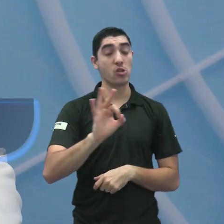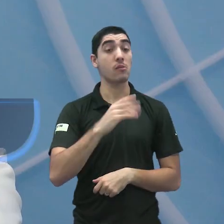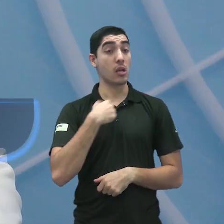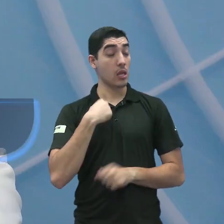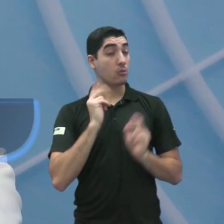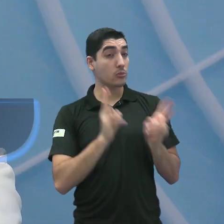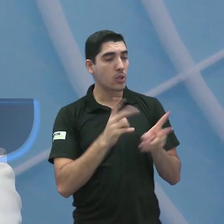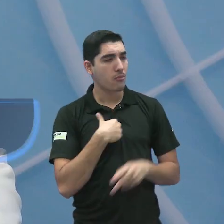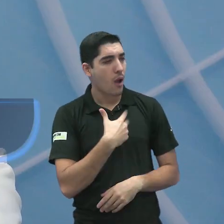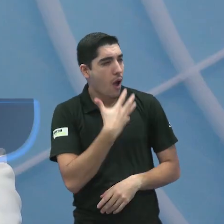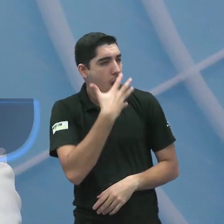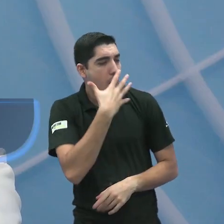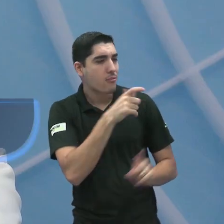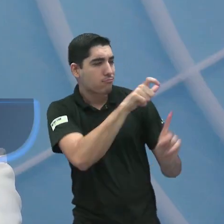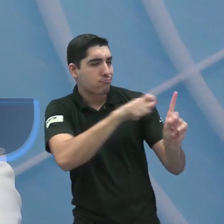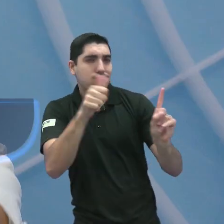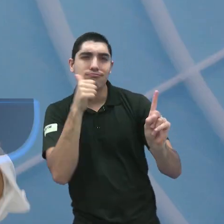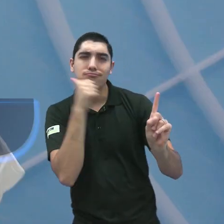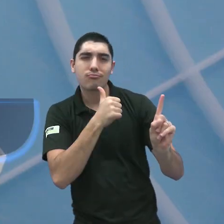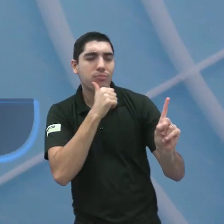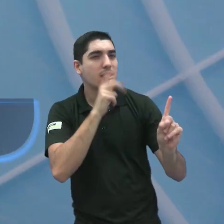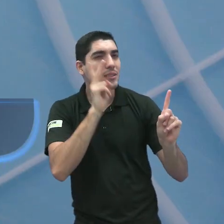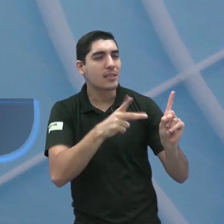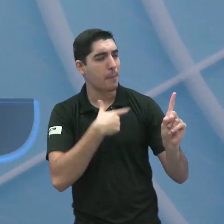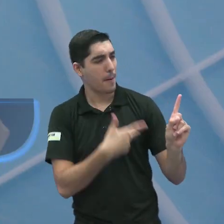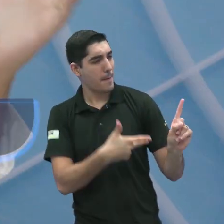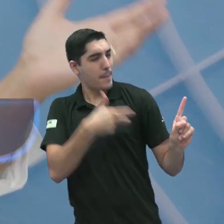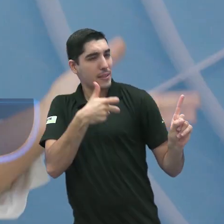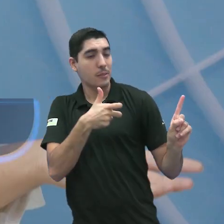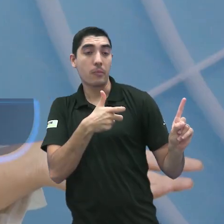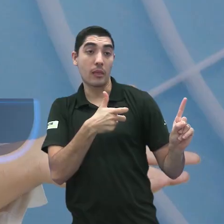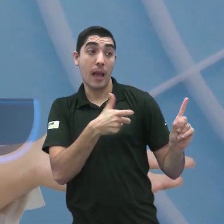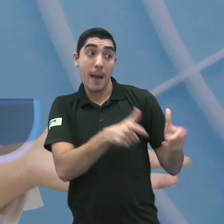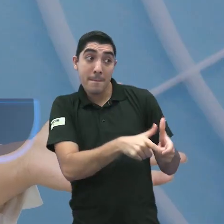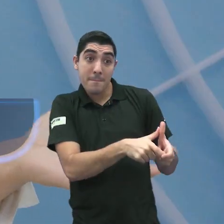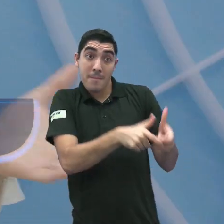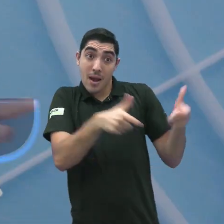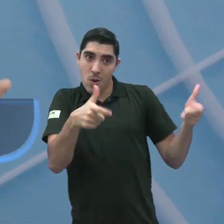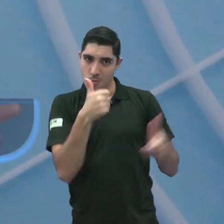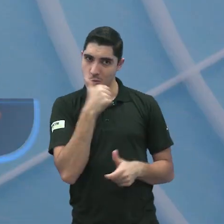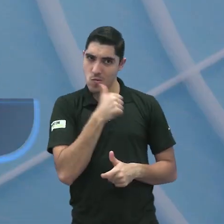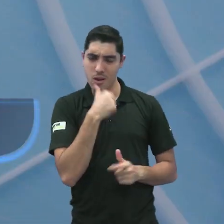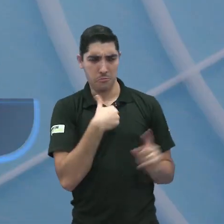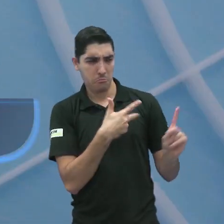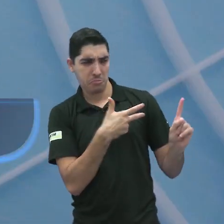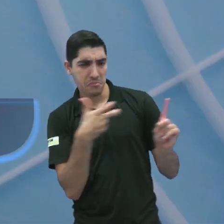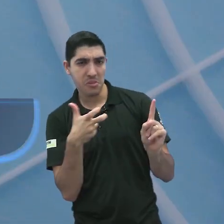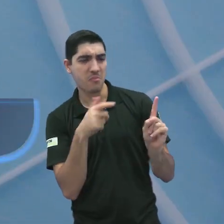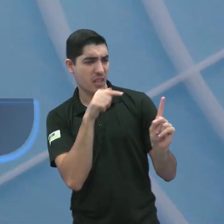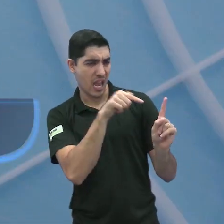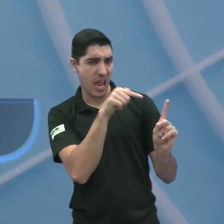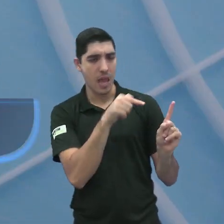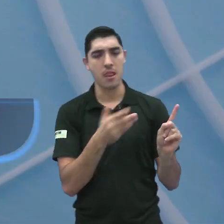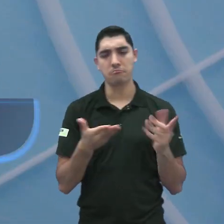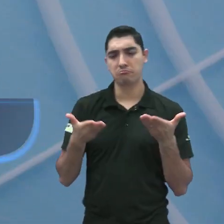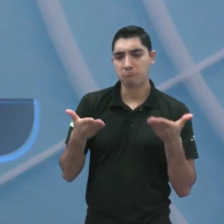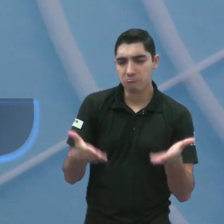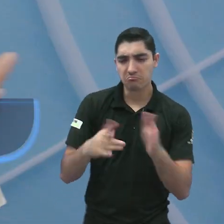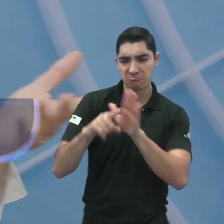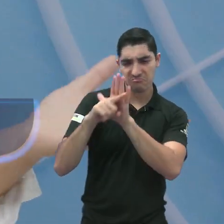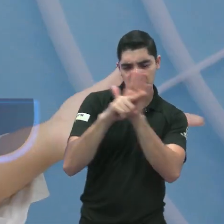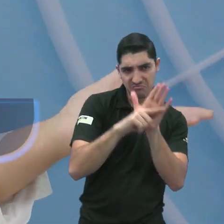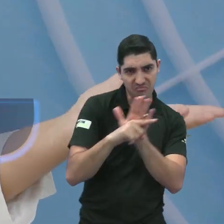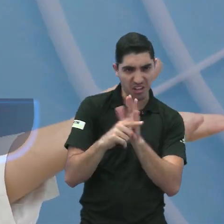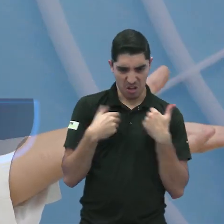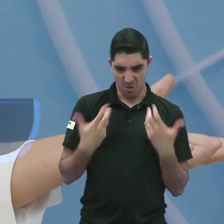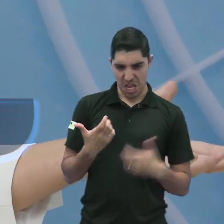na mulher é que ela sempre, assim, pelo menos a maioria que eu vejo, a mulher, ela não vai para pesquisa porque ela quer